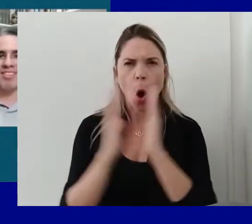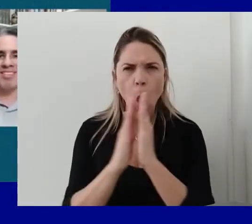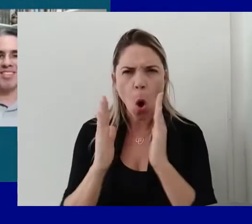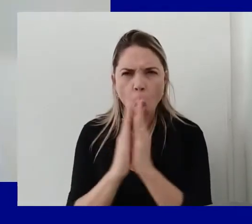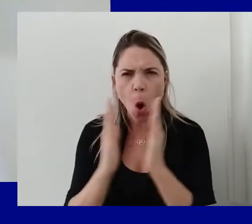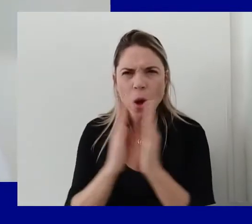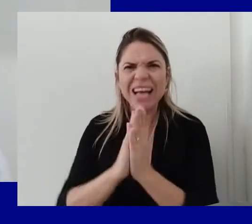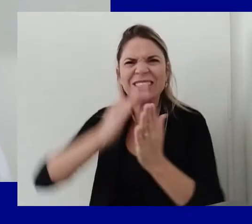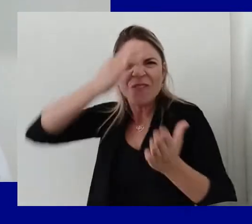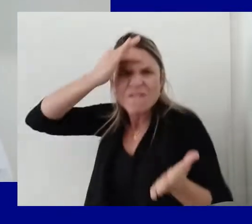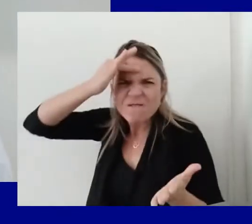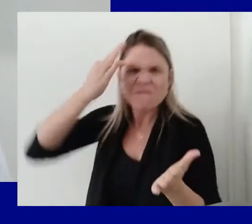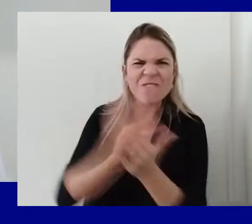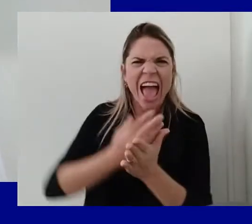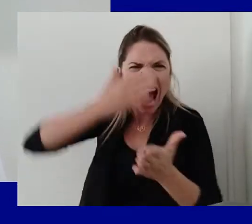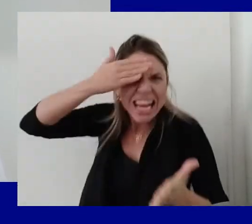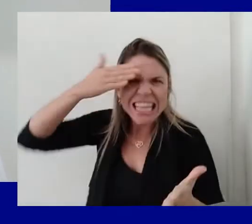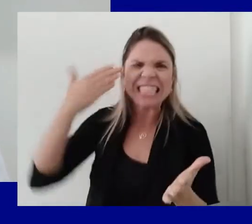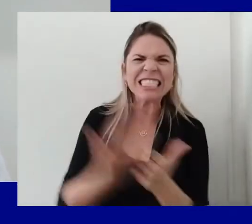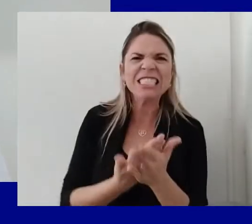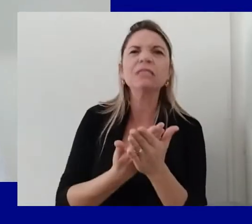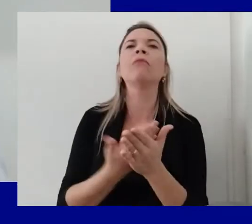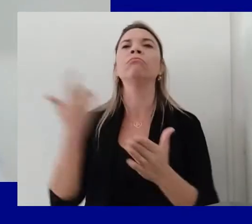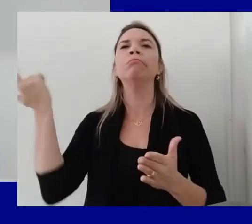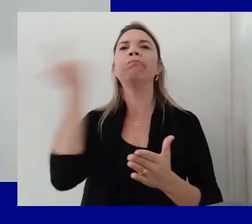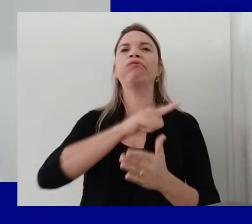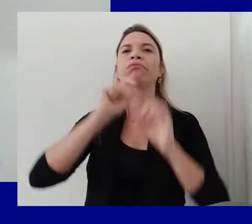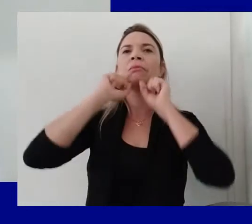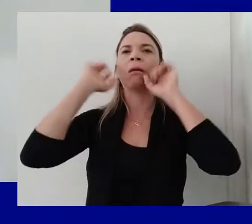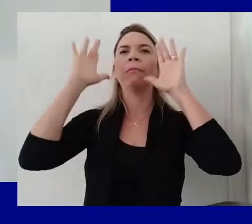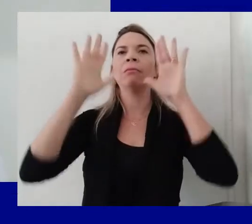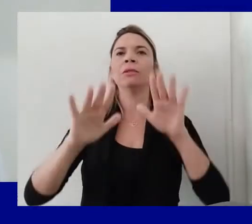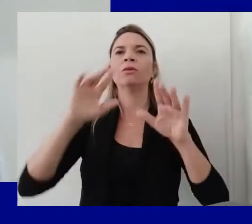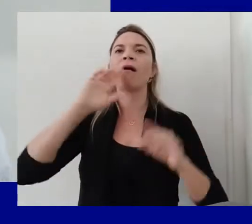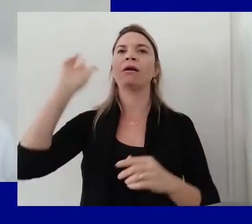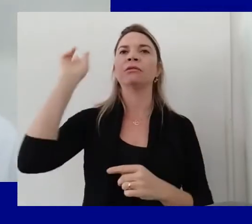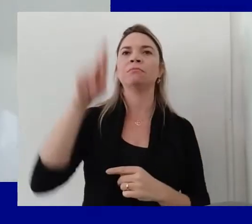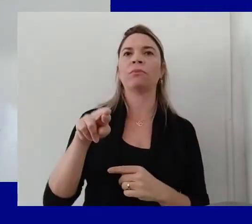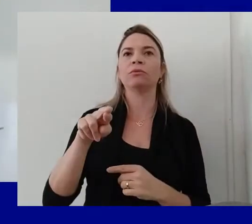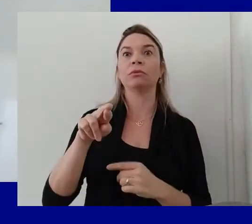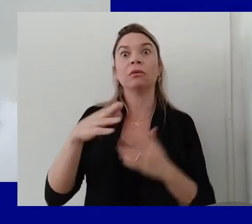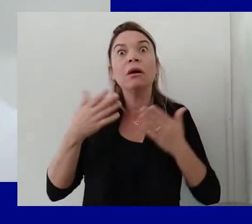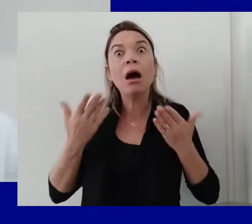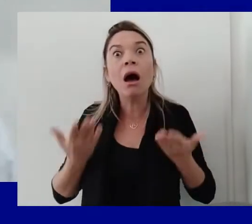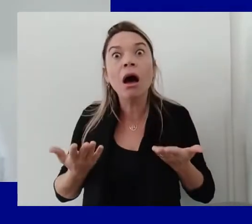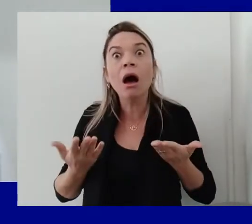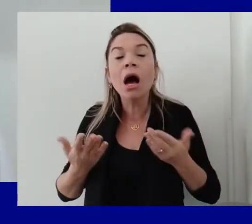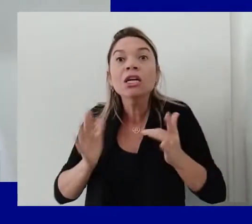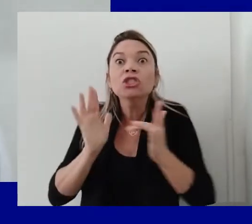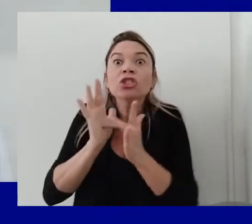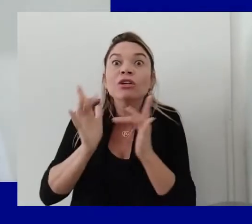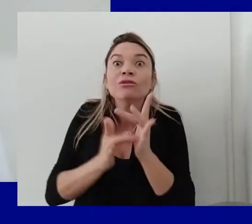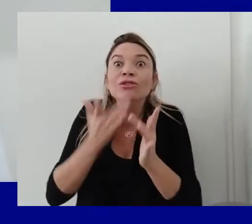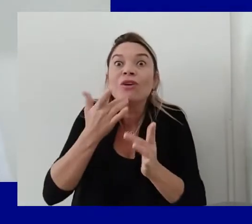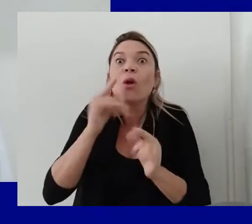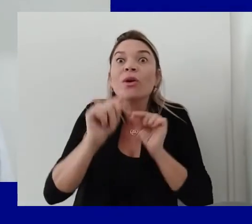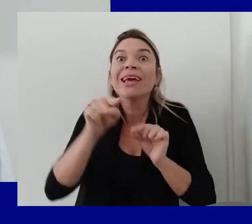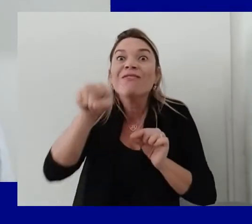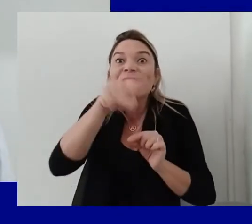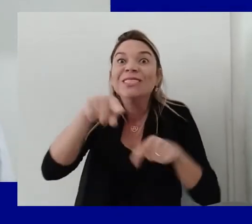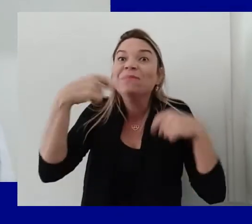recebereis. Crendo, recebereis. A oração precisa ser com fé, com